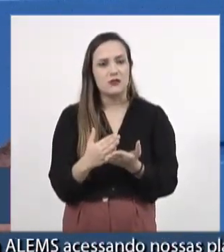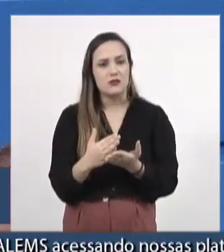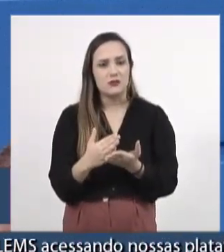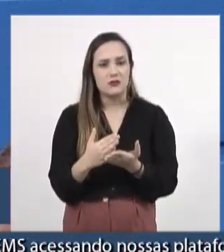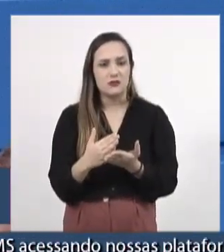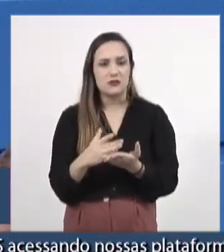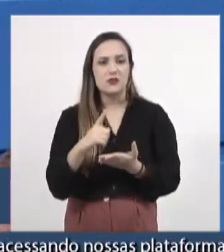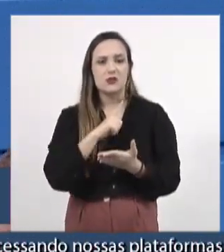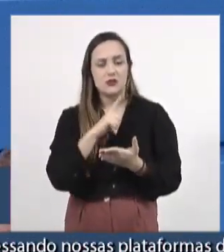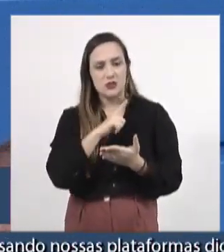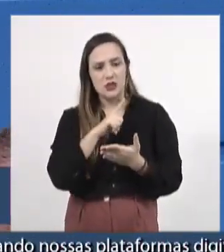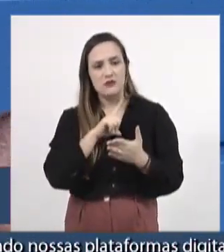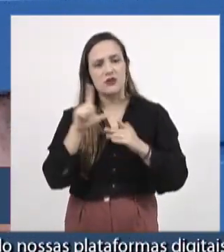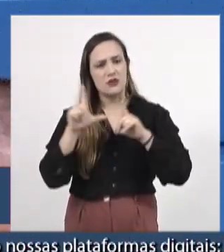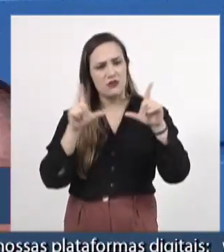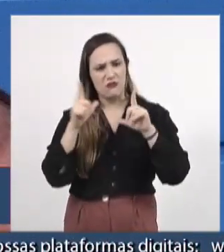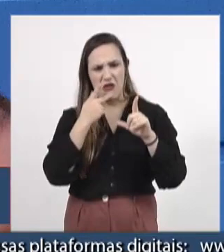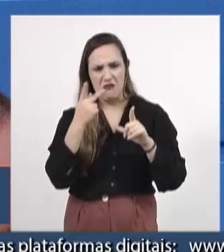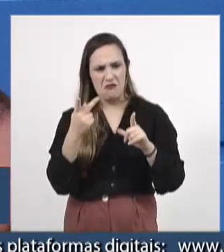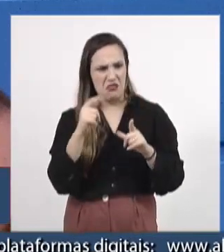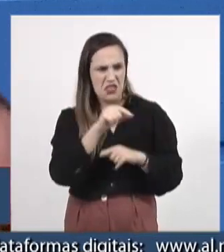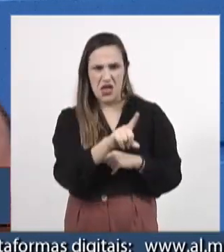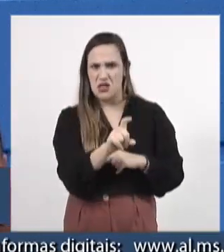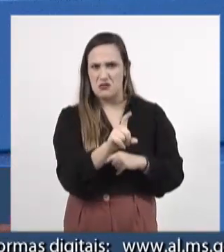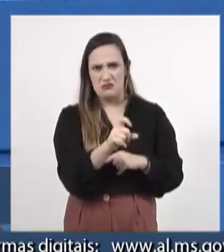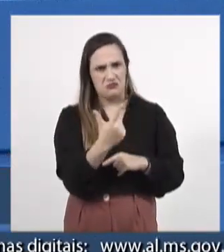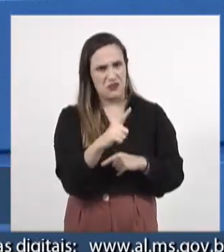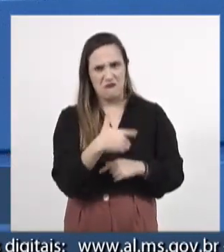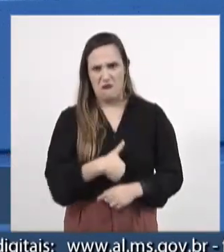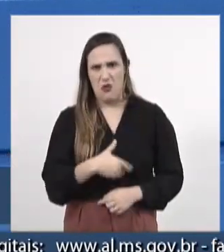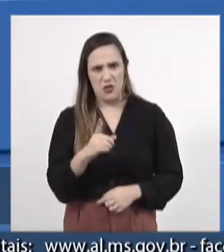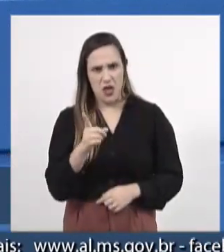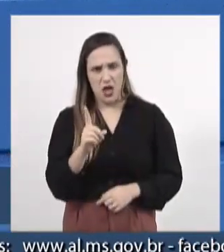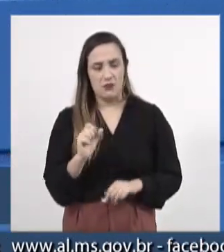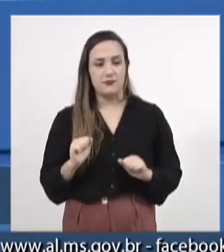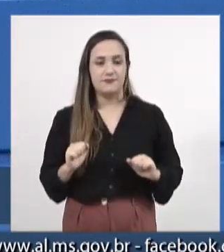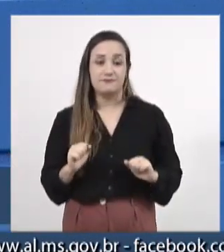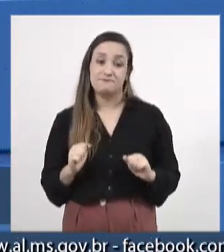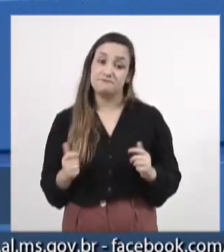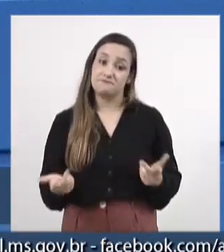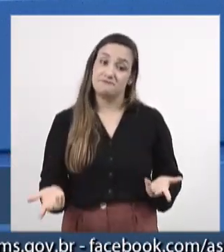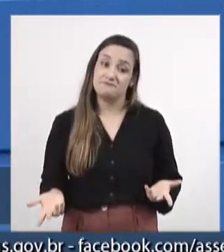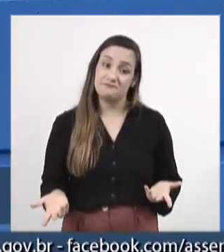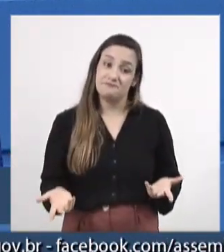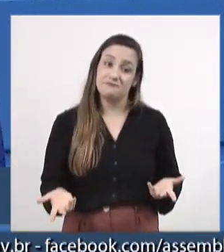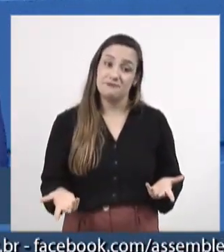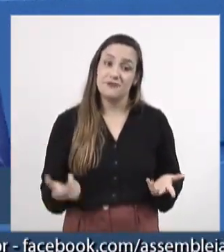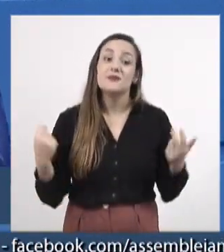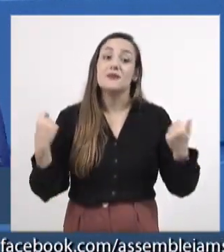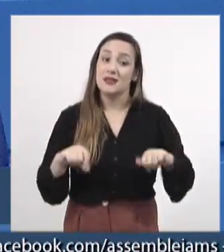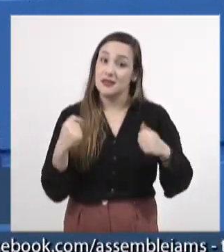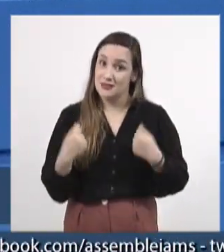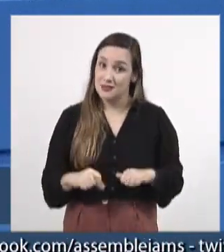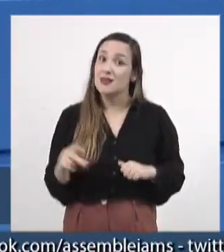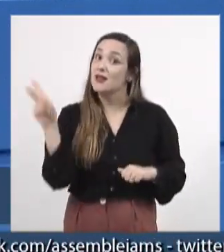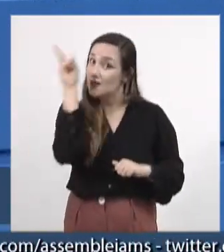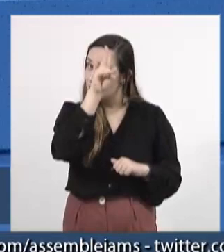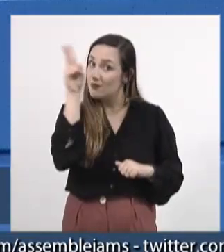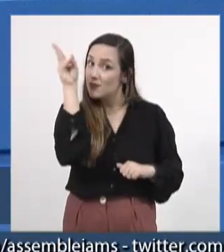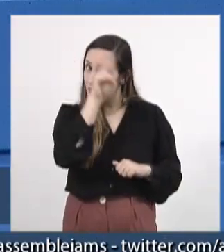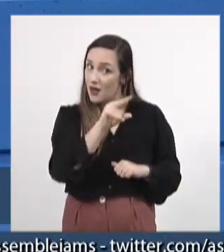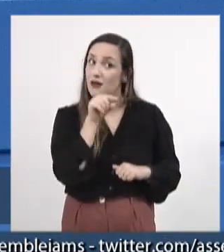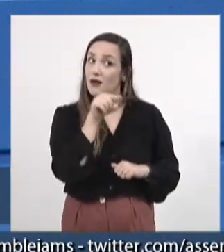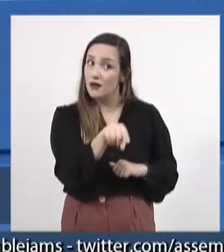numa rede nacional, de que em Dourados ninguém passava fome. E eu acho que é importante a gente retomar essa situação de lembrar que o